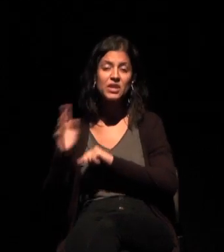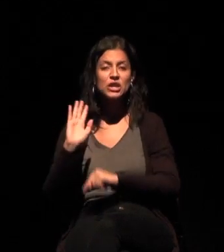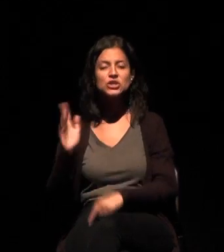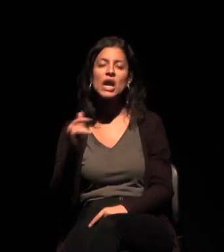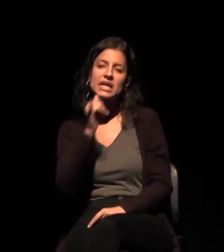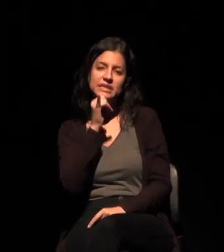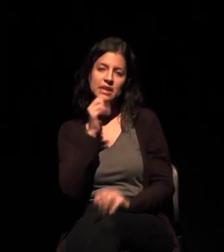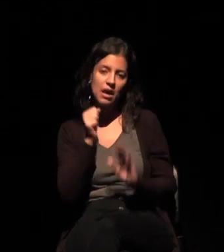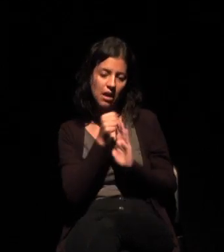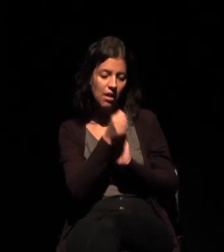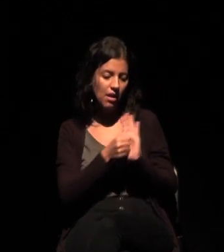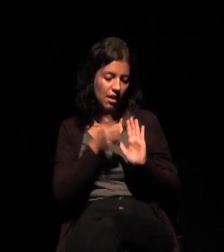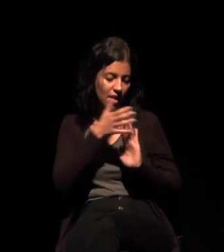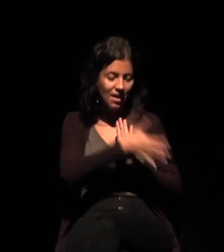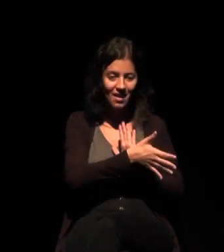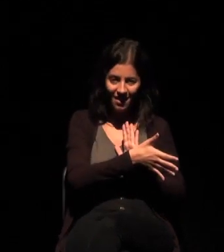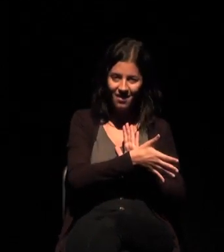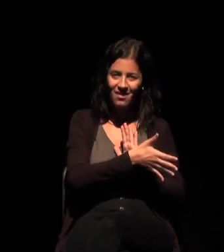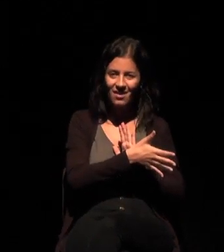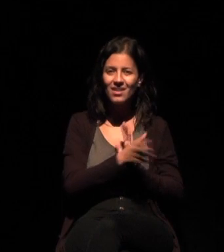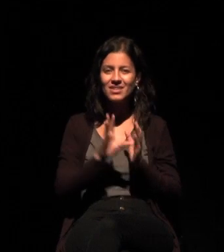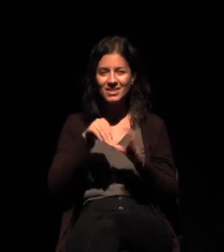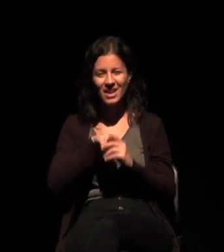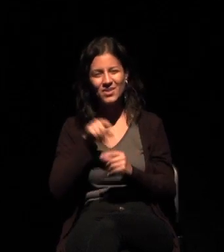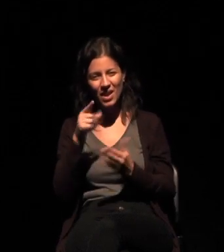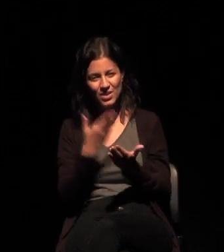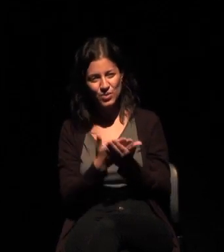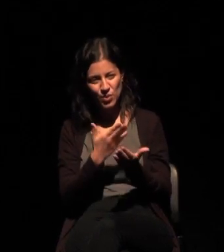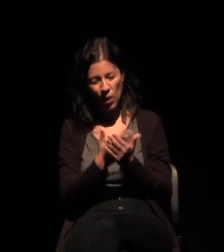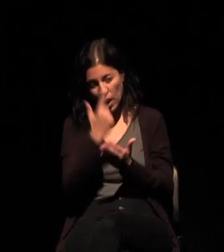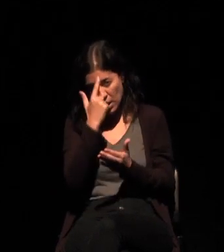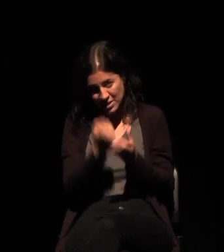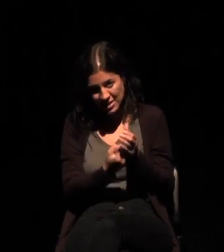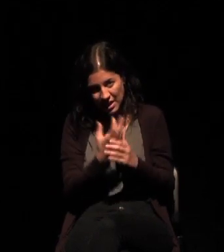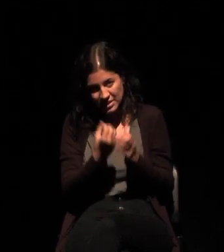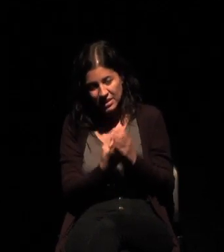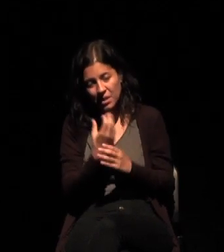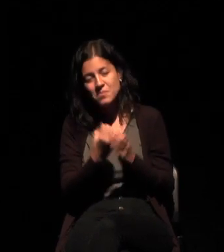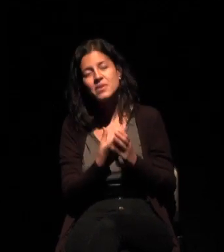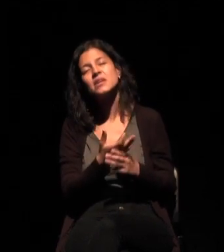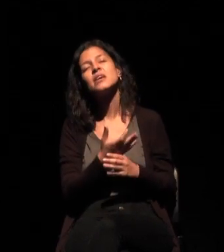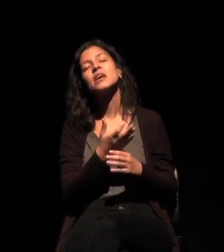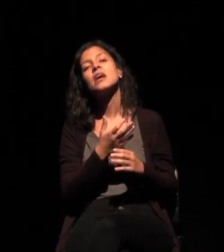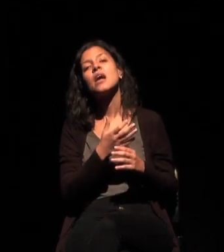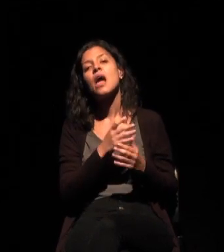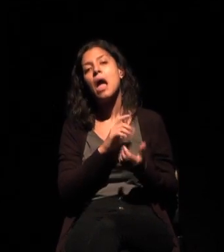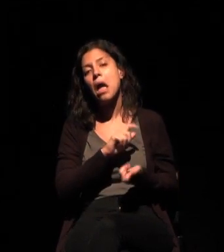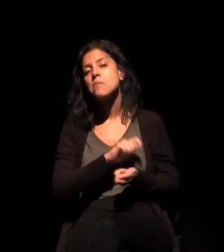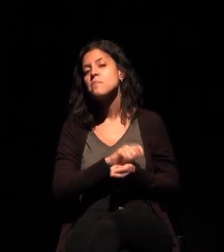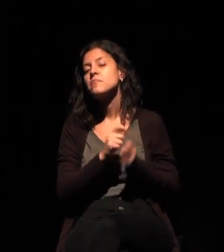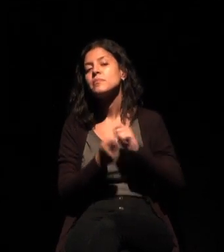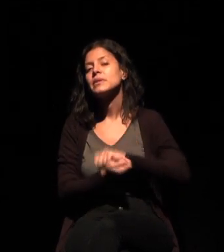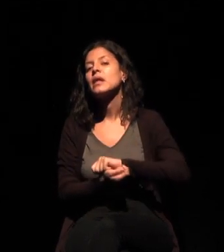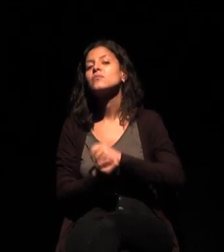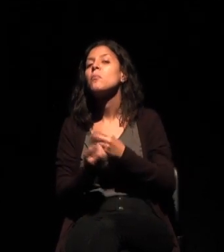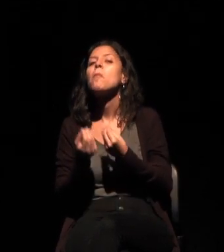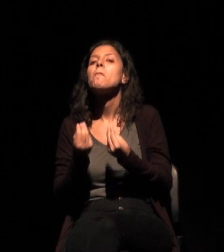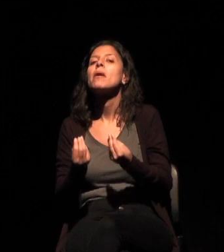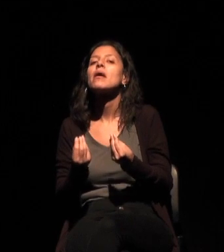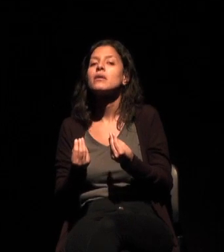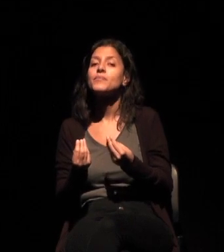grito desta vez da escola de startups adaptado para estudantes de doutoramento para